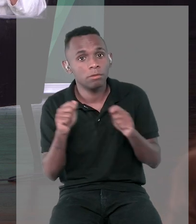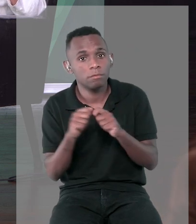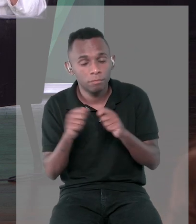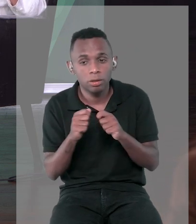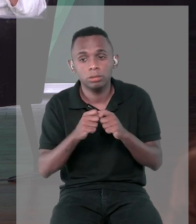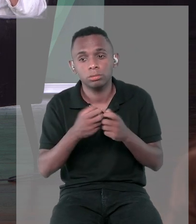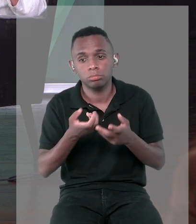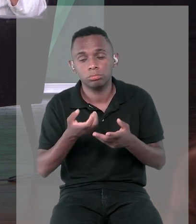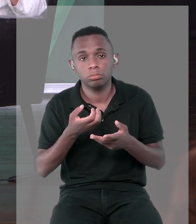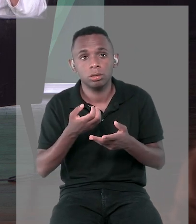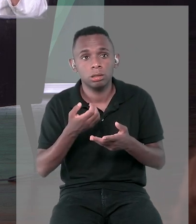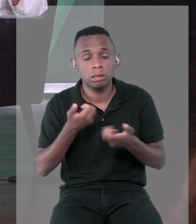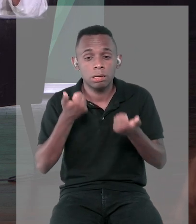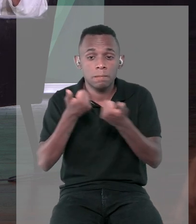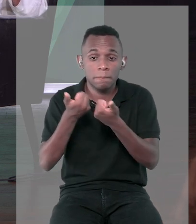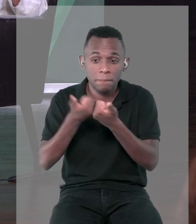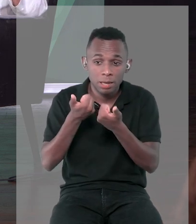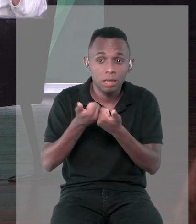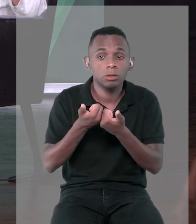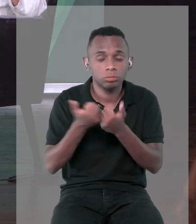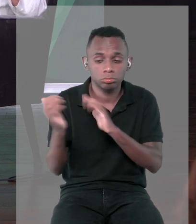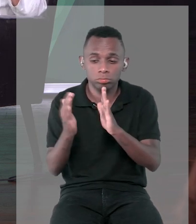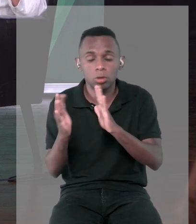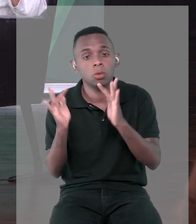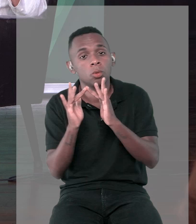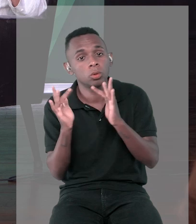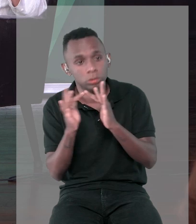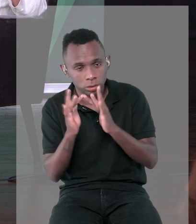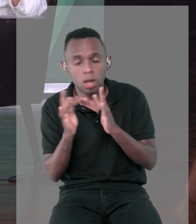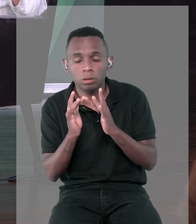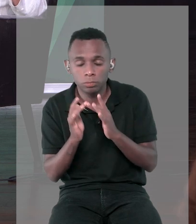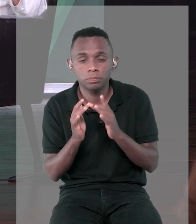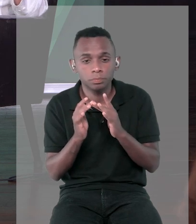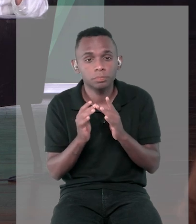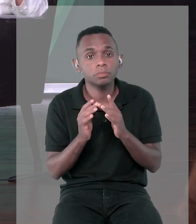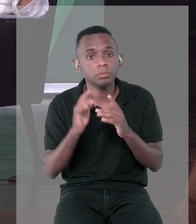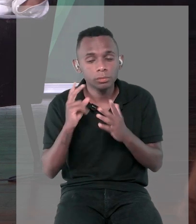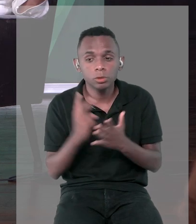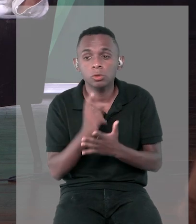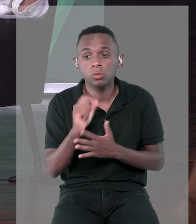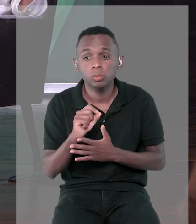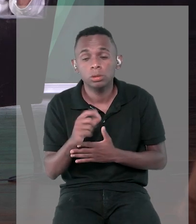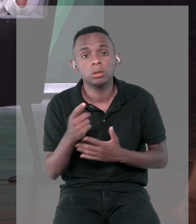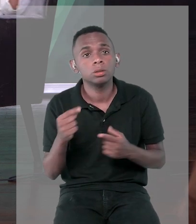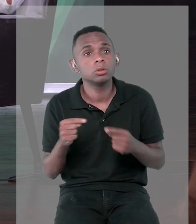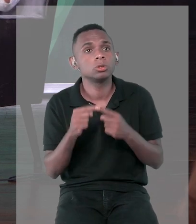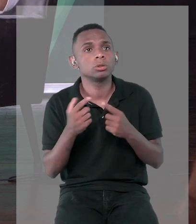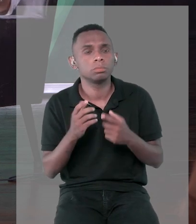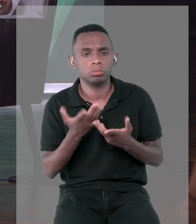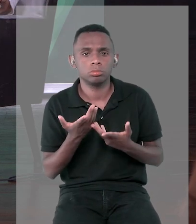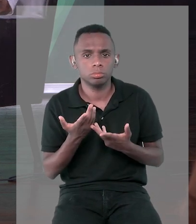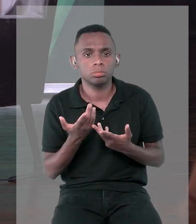feito esse depoimento mais perto, né, da convivência com a Clarice, gera um certo tipo